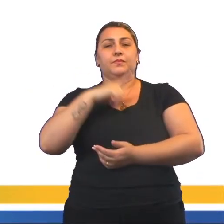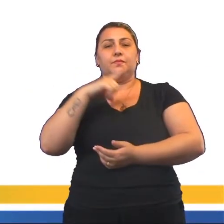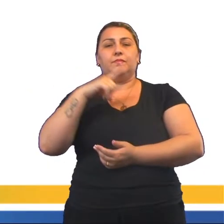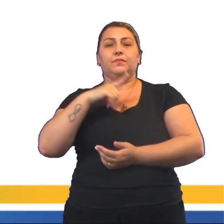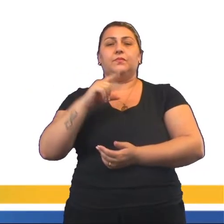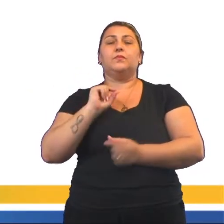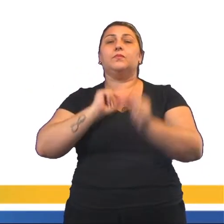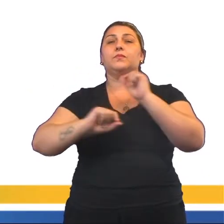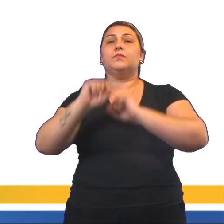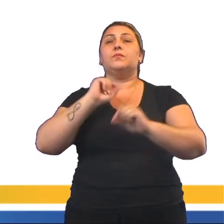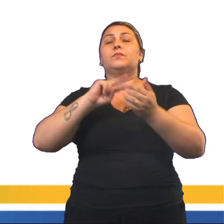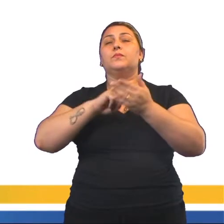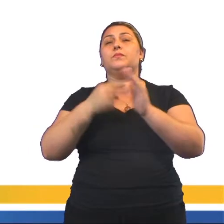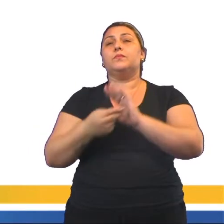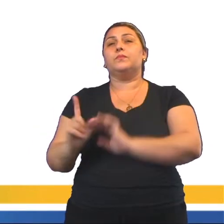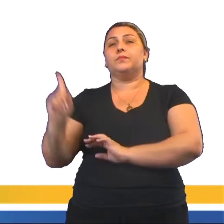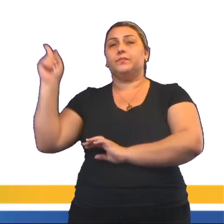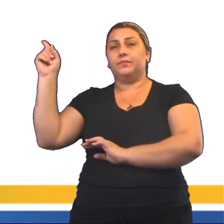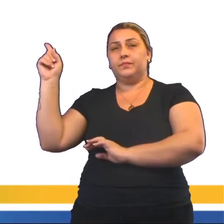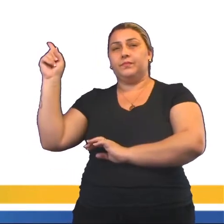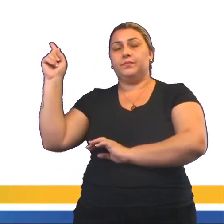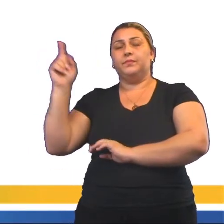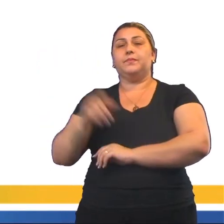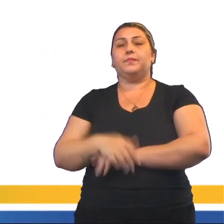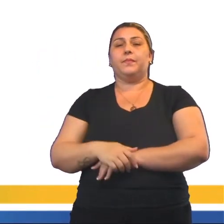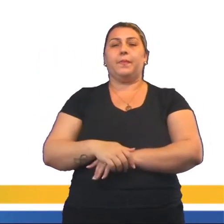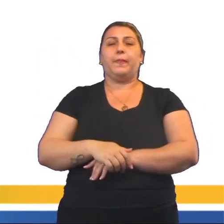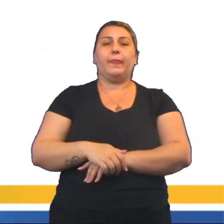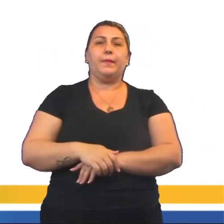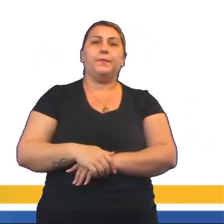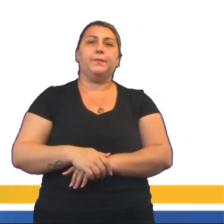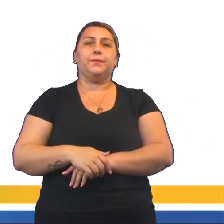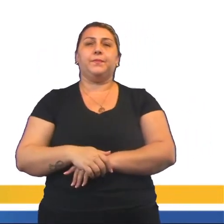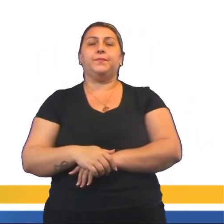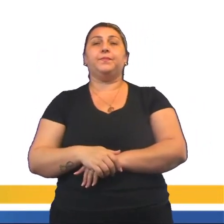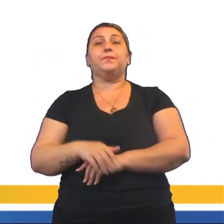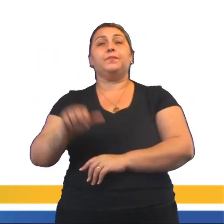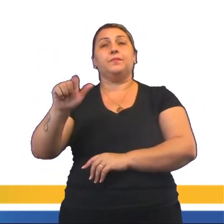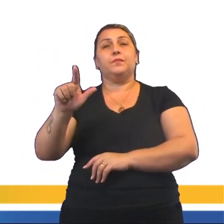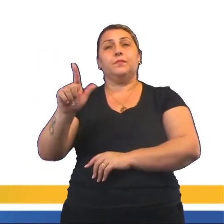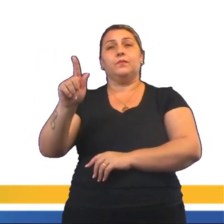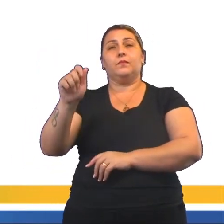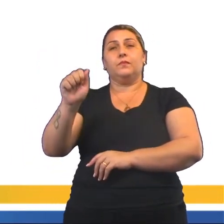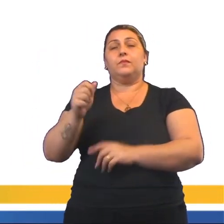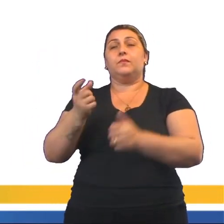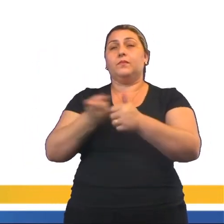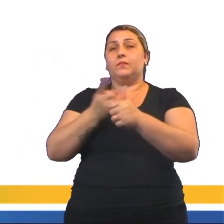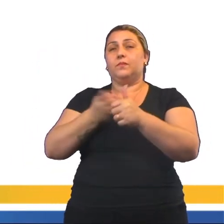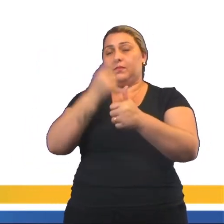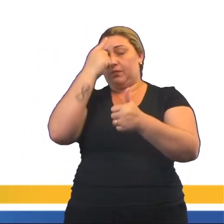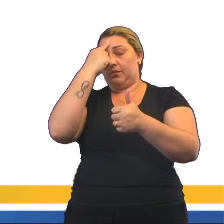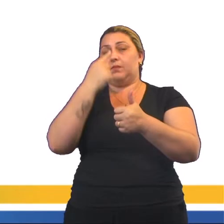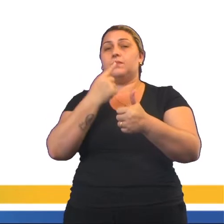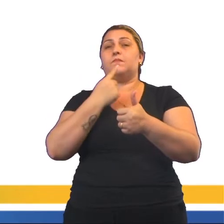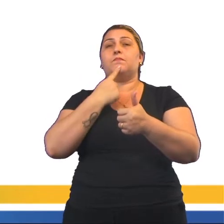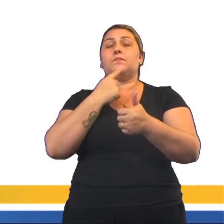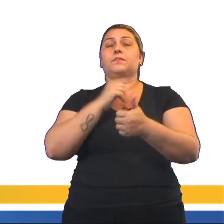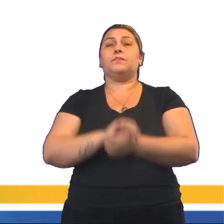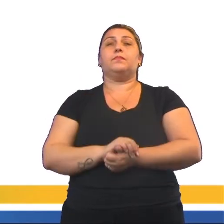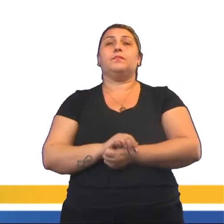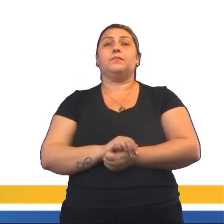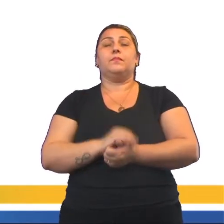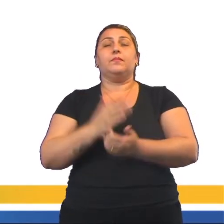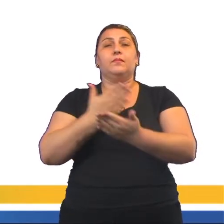aí o que é eutrofização. Então, é quando essas algas, olha na primeira parte de cima, quando essas